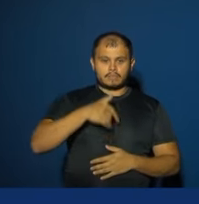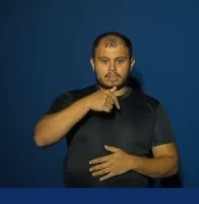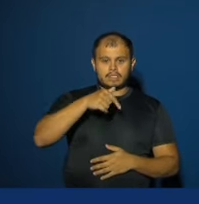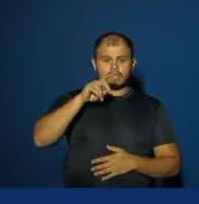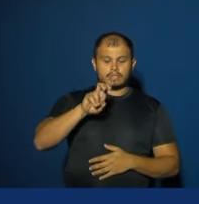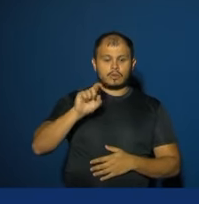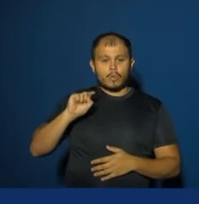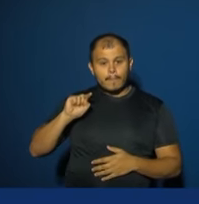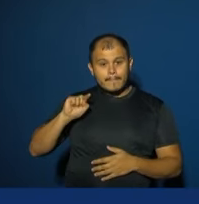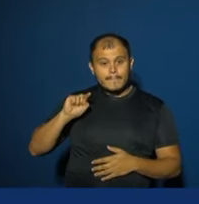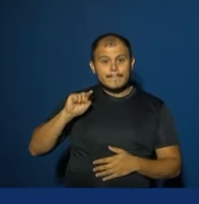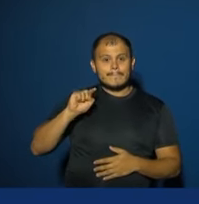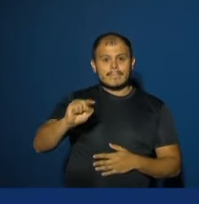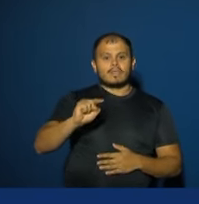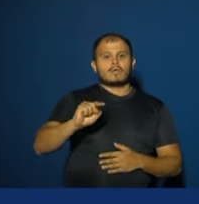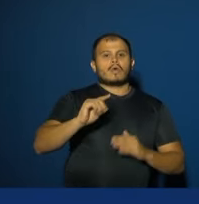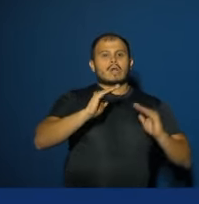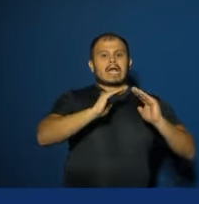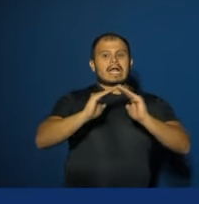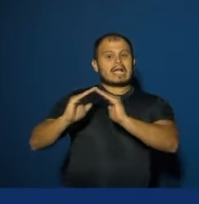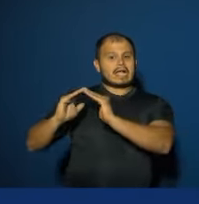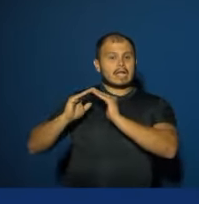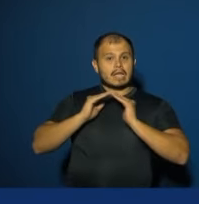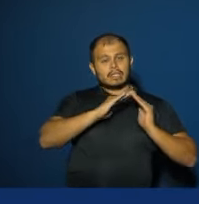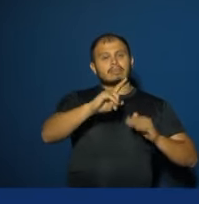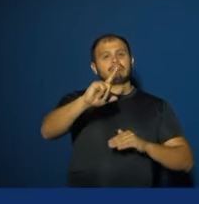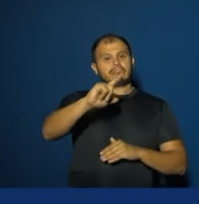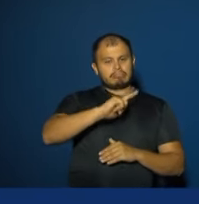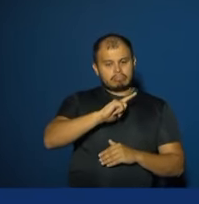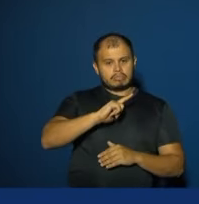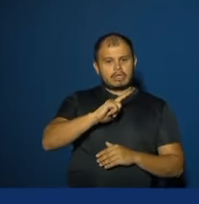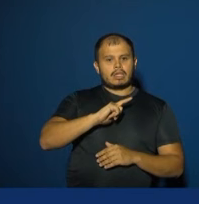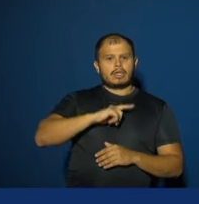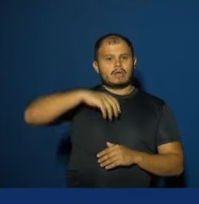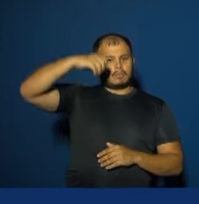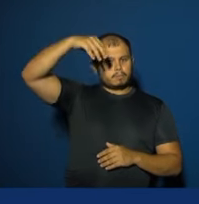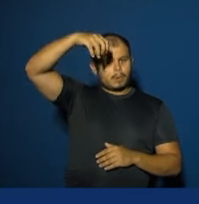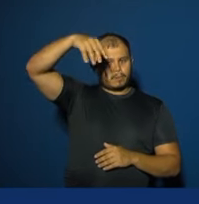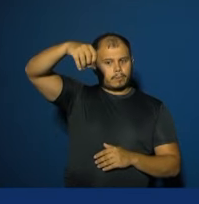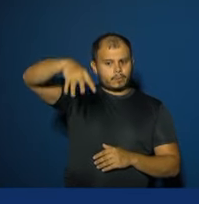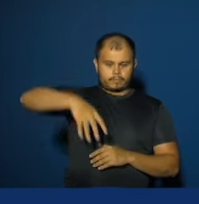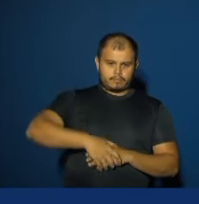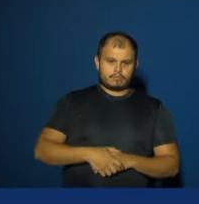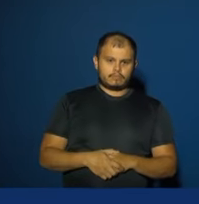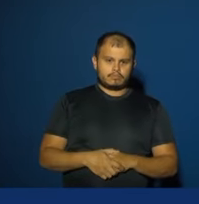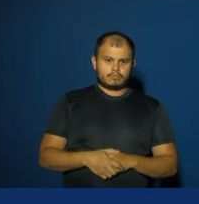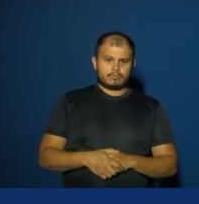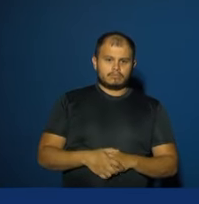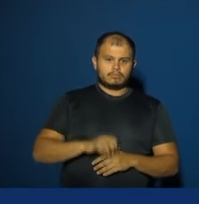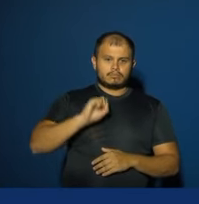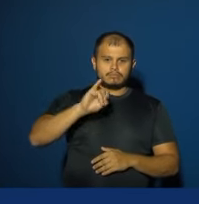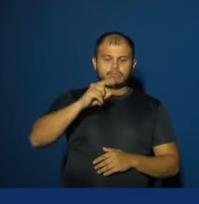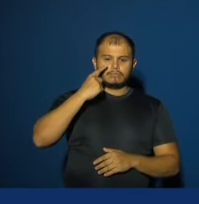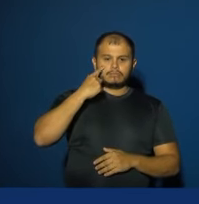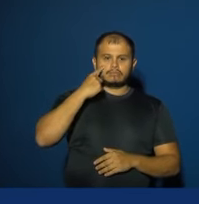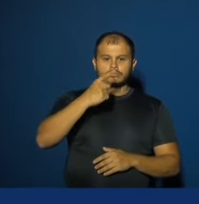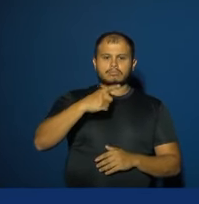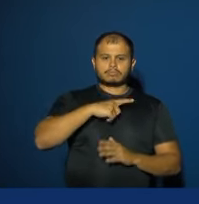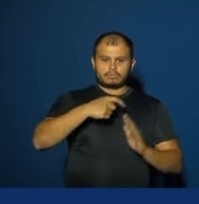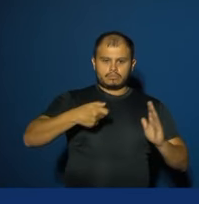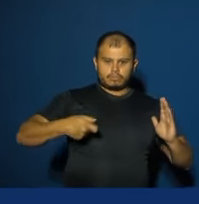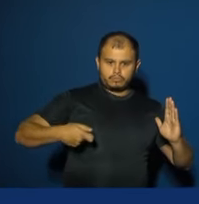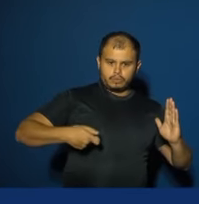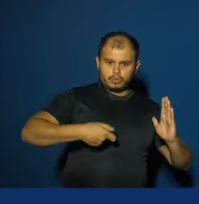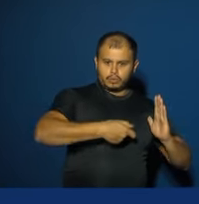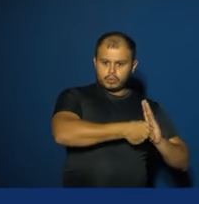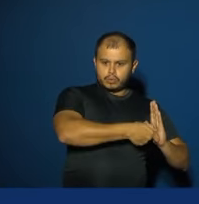residências que ten eletricidade se vocês adivinhar de airf air aquelas